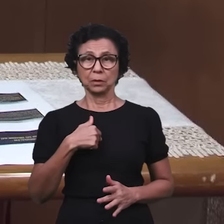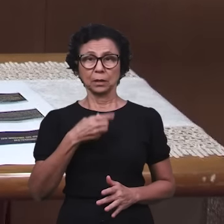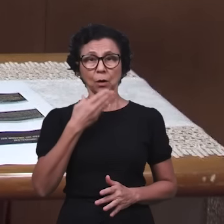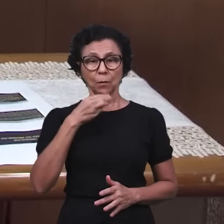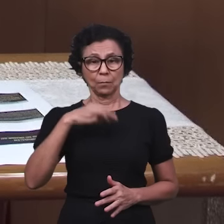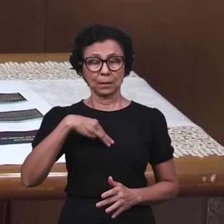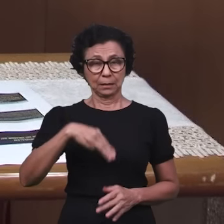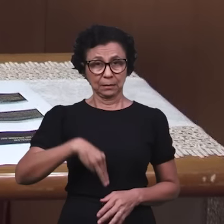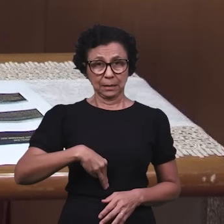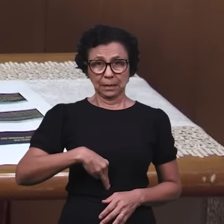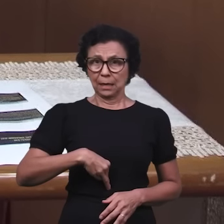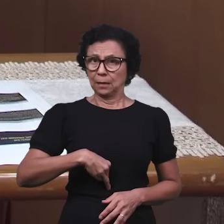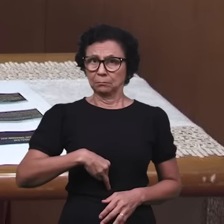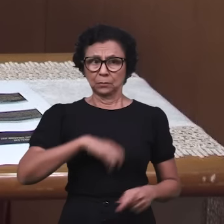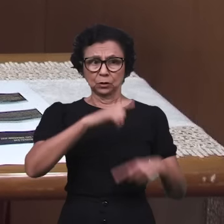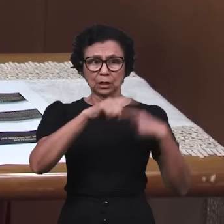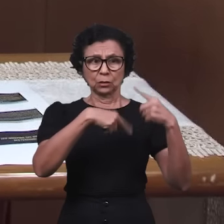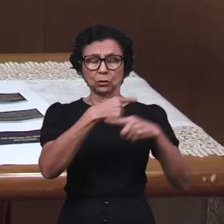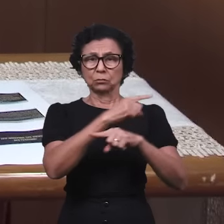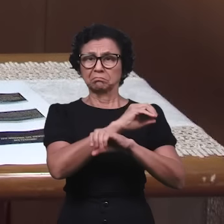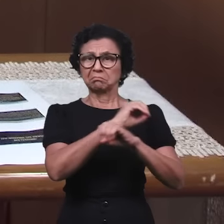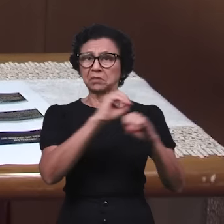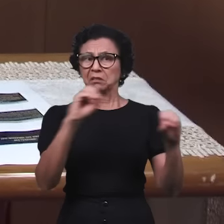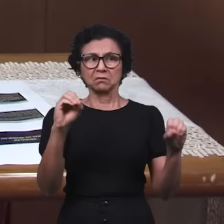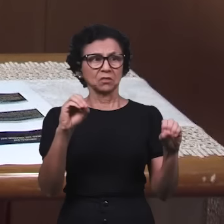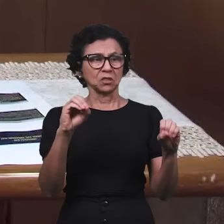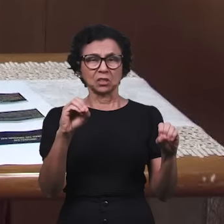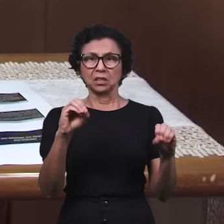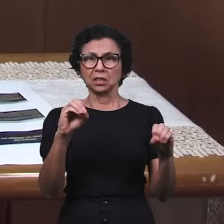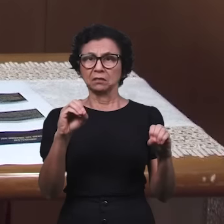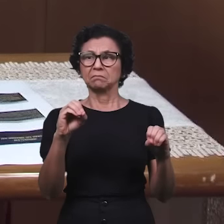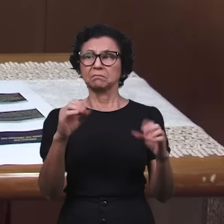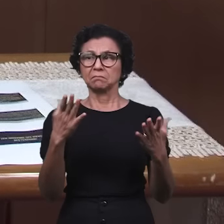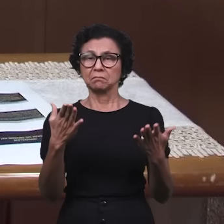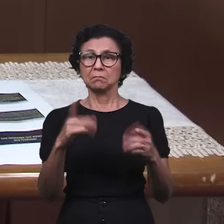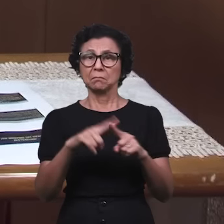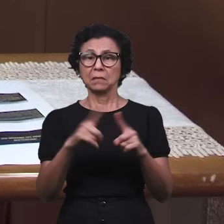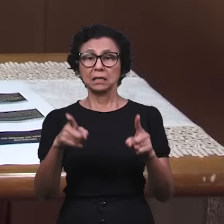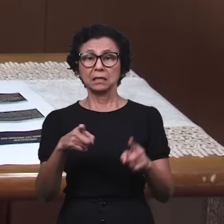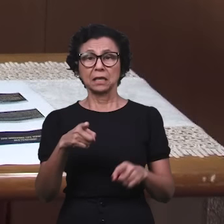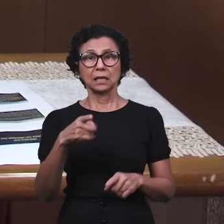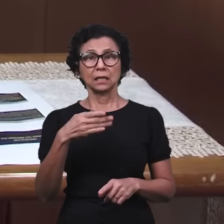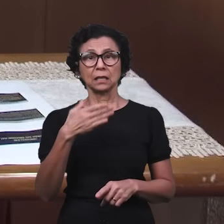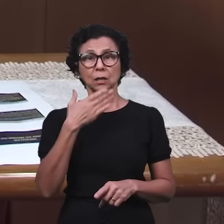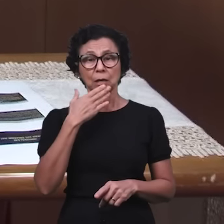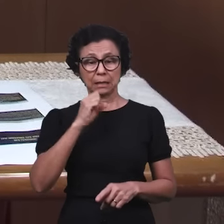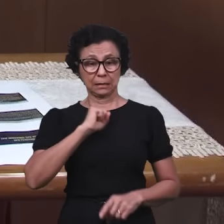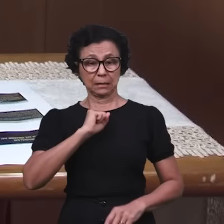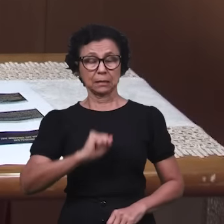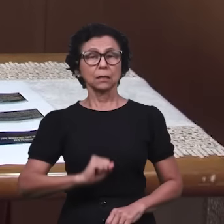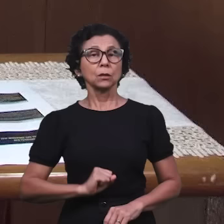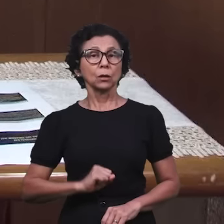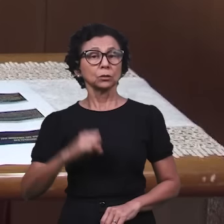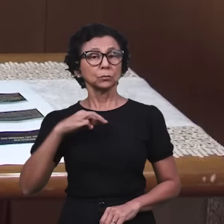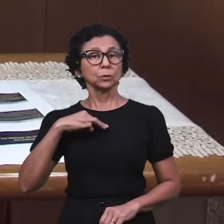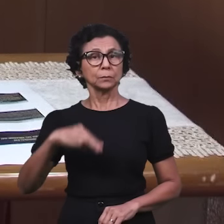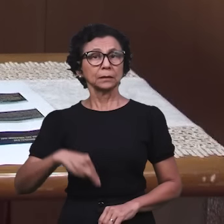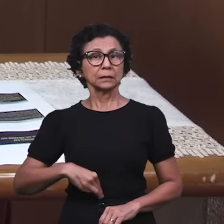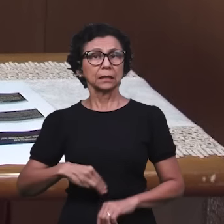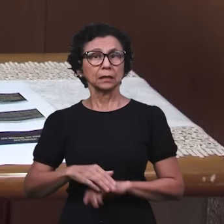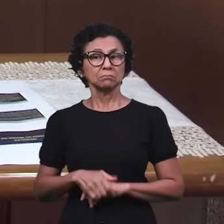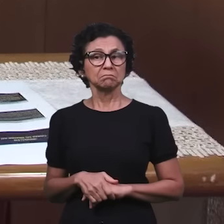sem genealogia, feito sacerdote, era um tipo do Senhor Jesus no Velho Testamento, na